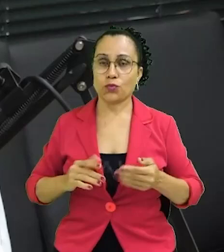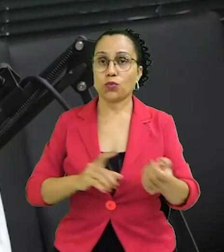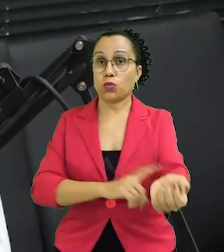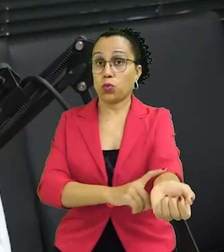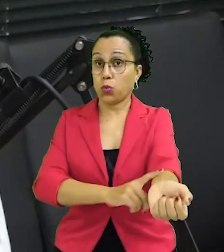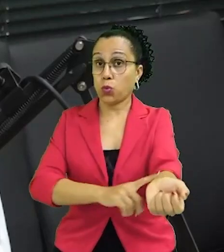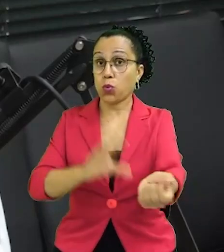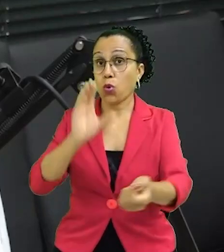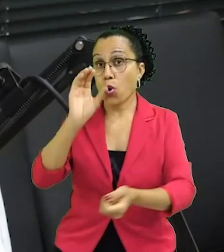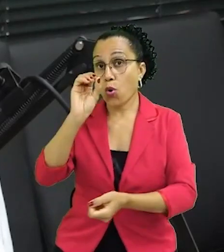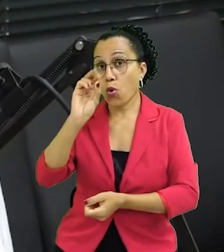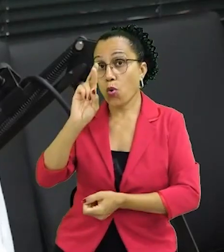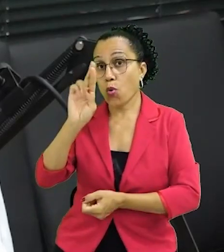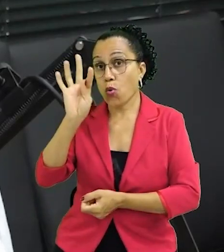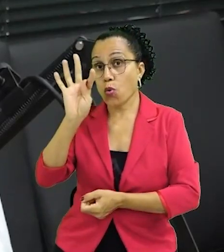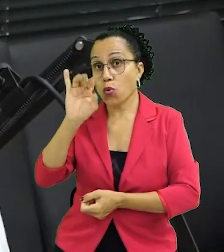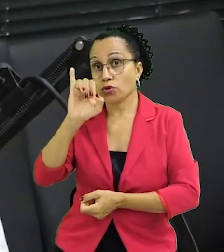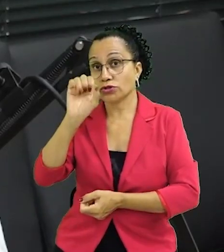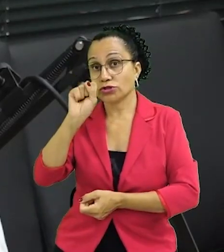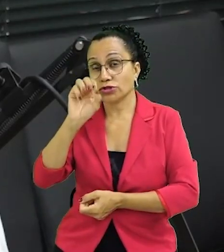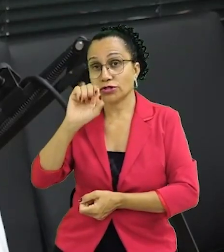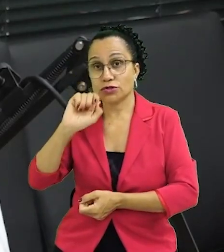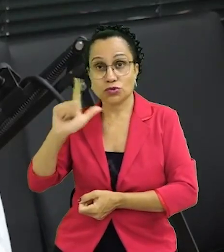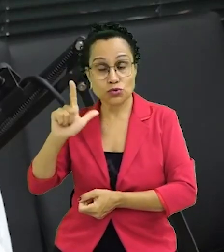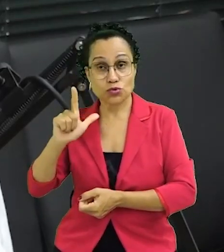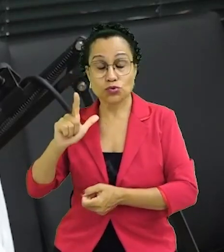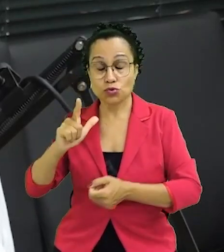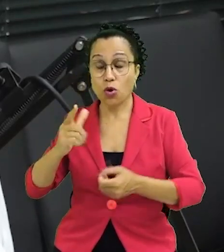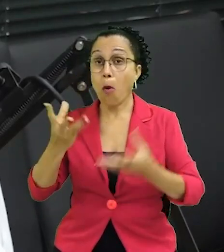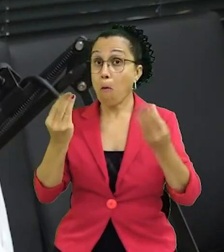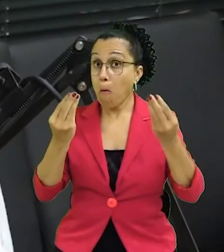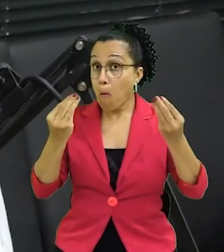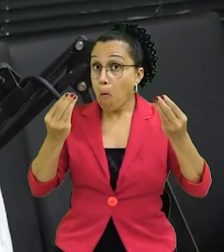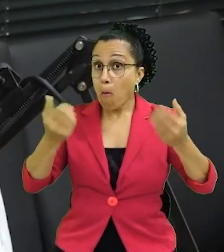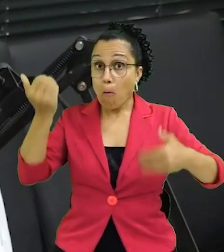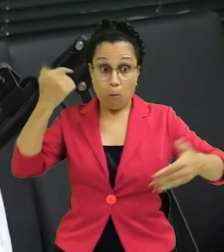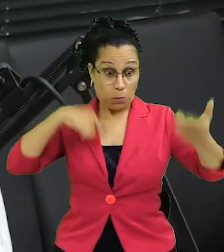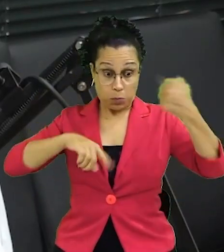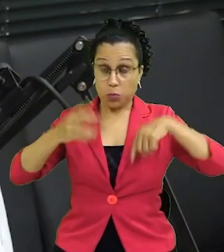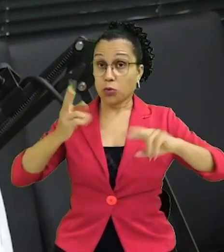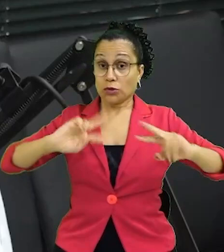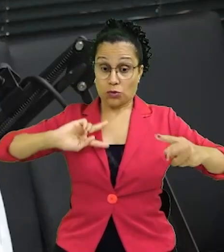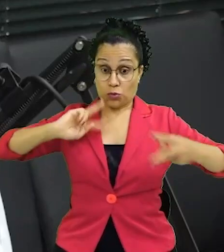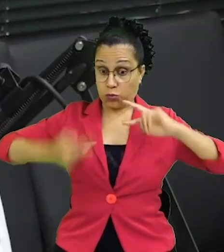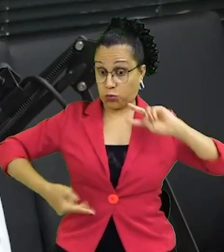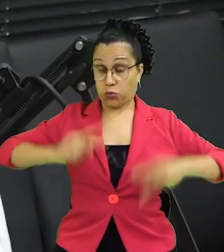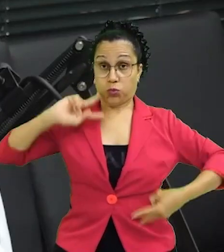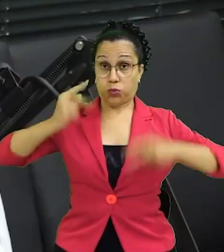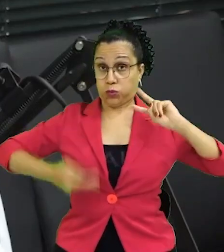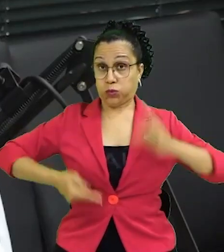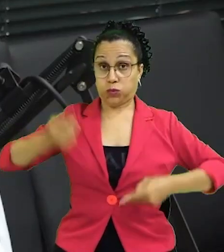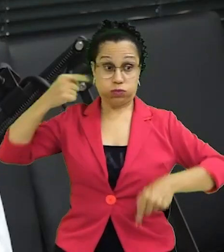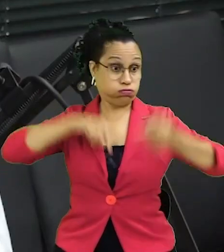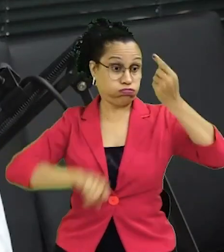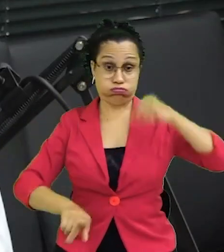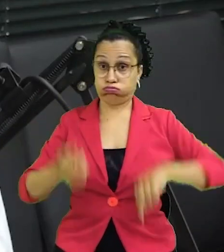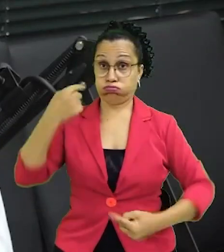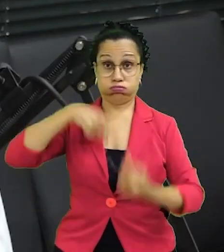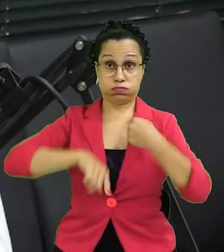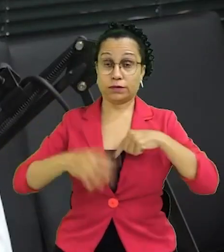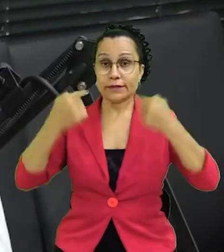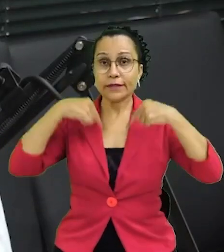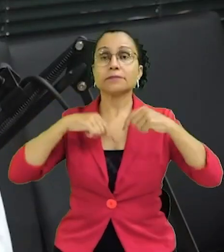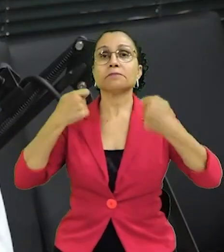estresse, o cortisol, né? A adrenalina em excesso faz mal para o organismo, então a gente precisa manter esses